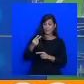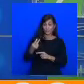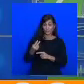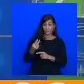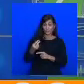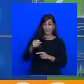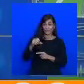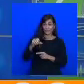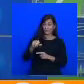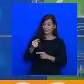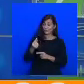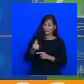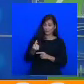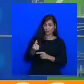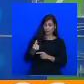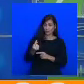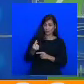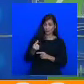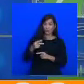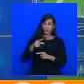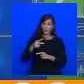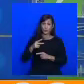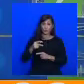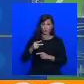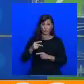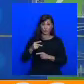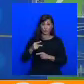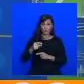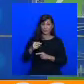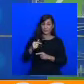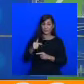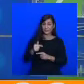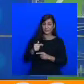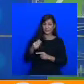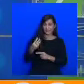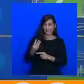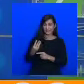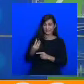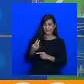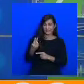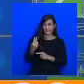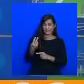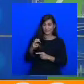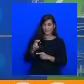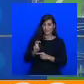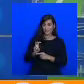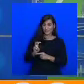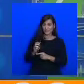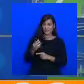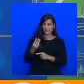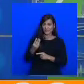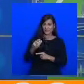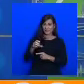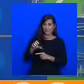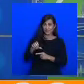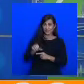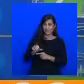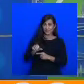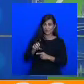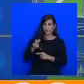02, 91, 12, 73, 25,